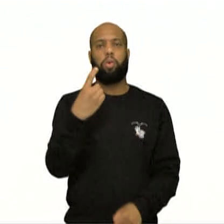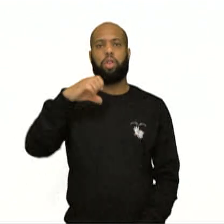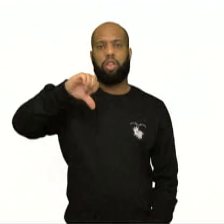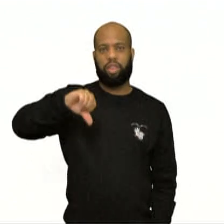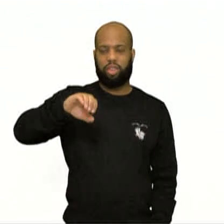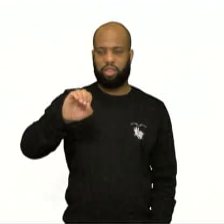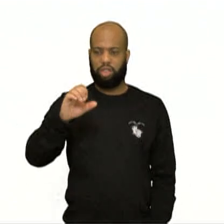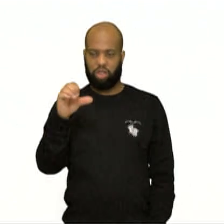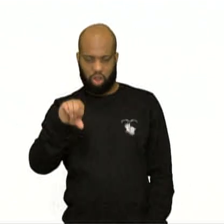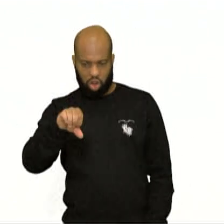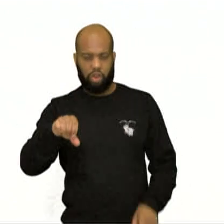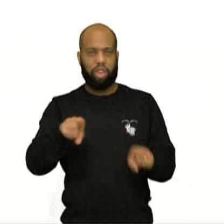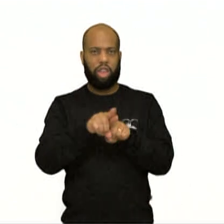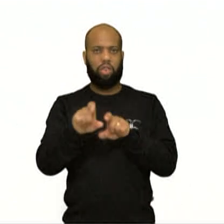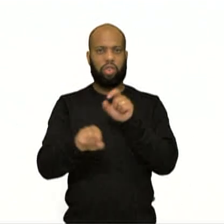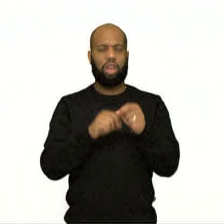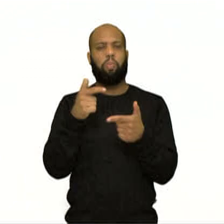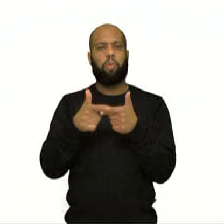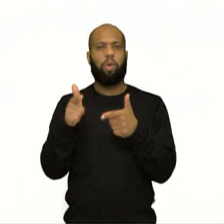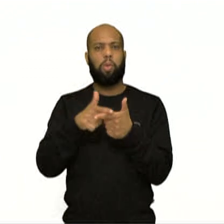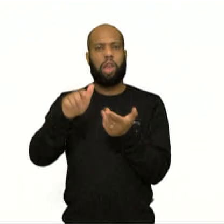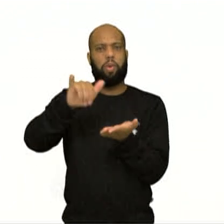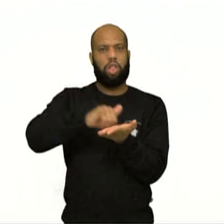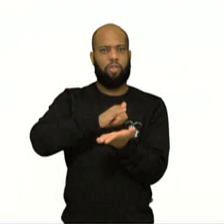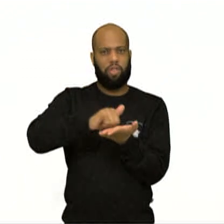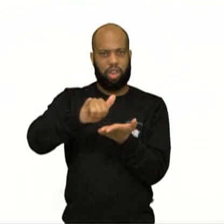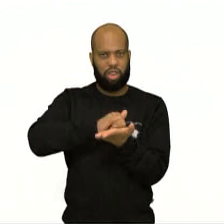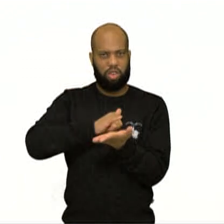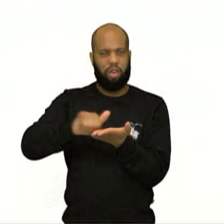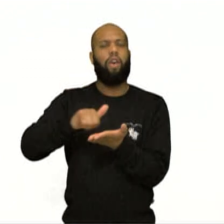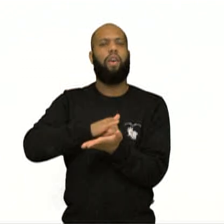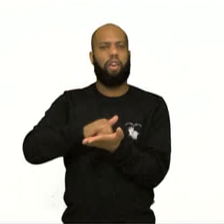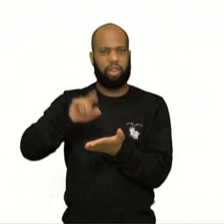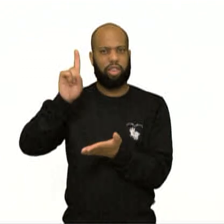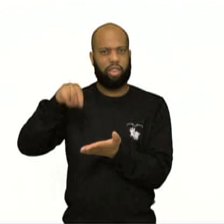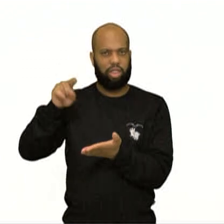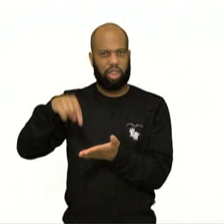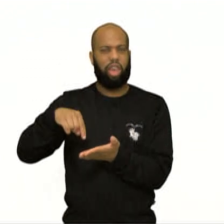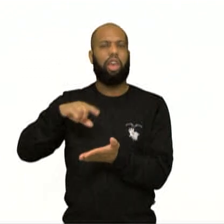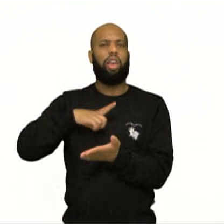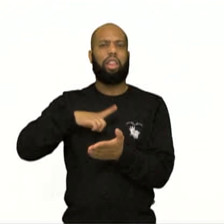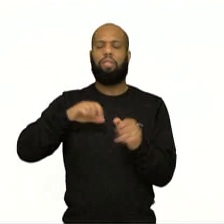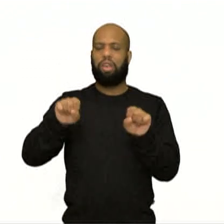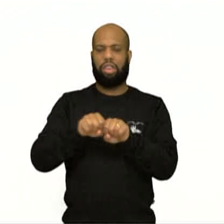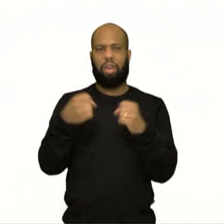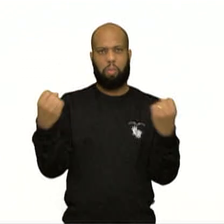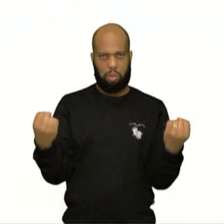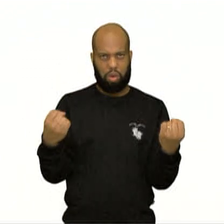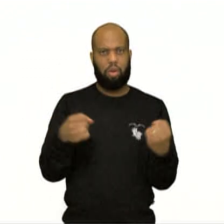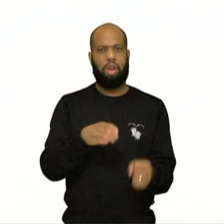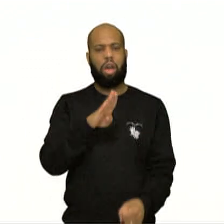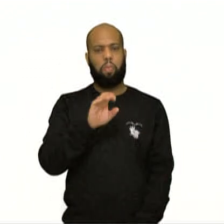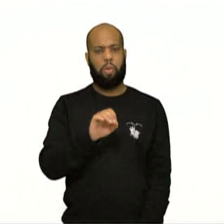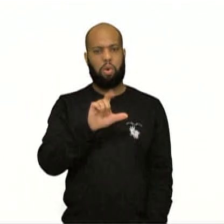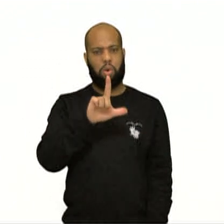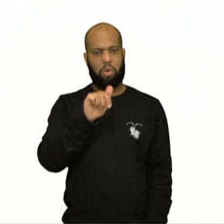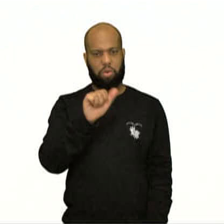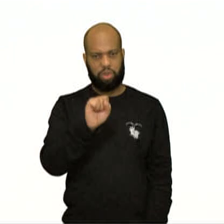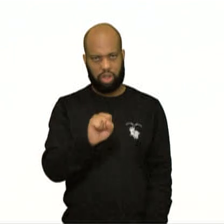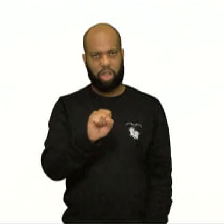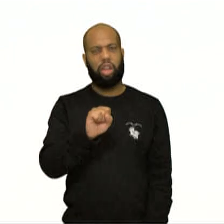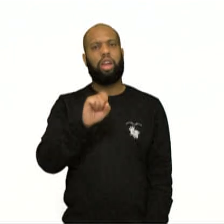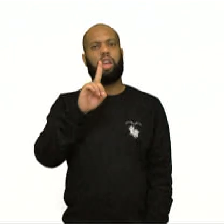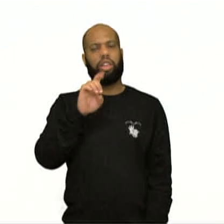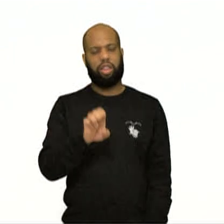quebra da Bolsa de Valores lá nos Estados Unidos, que daí obviamente que deu repercussão no mundo inteiro. Então nós tivemos uma